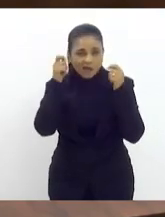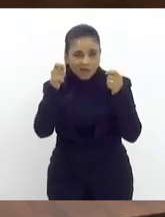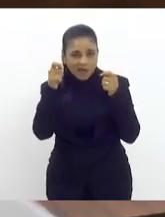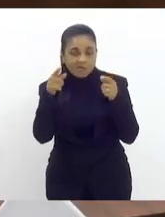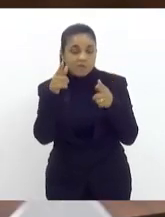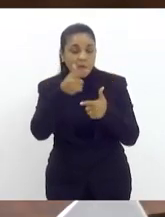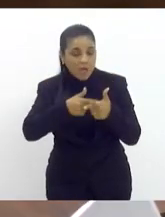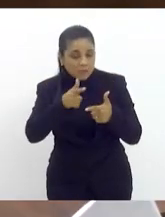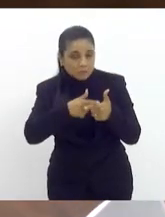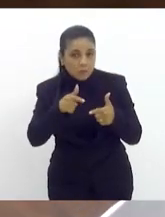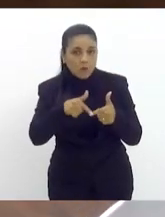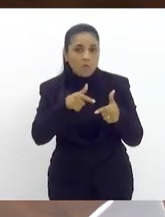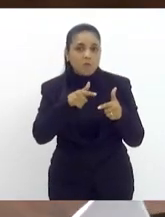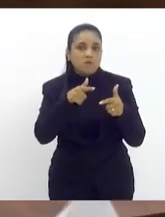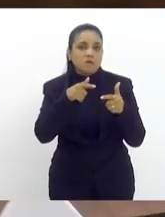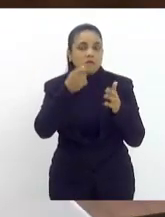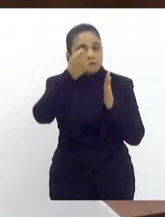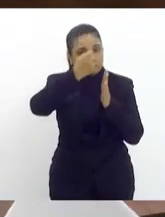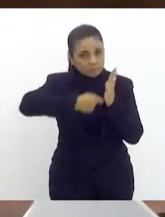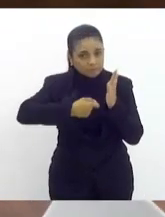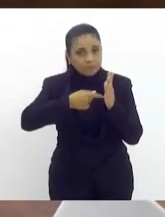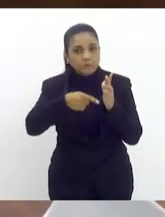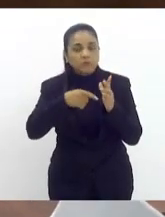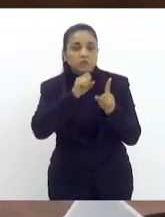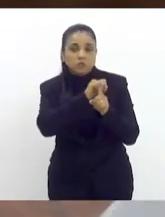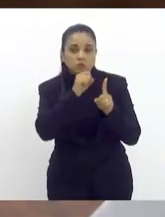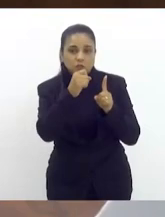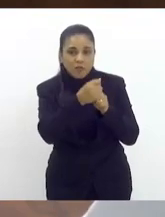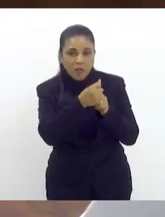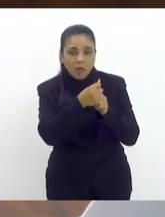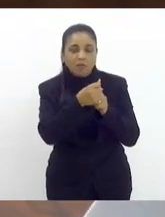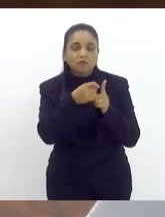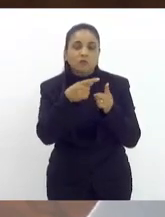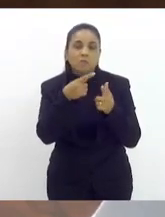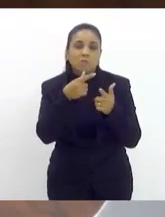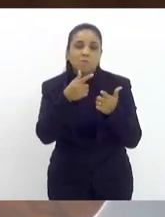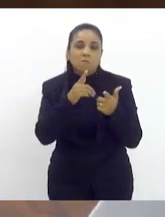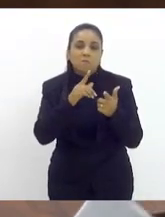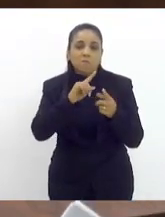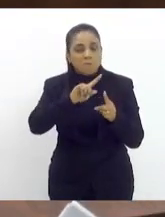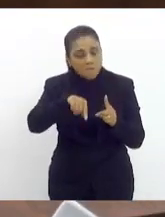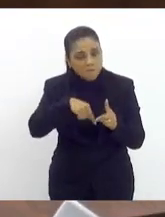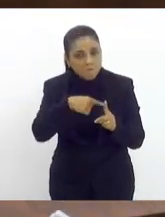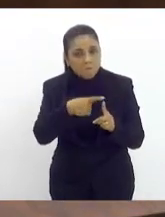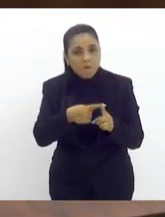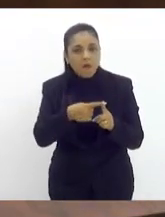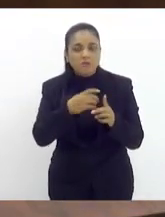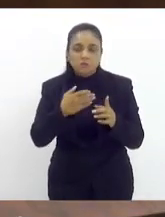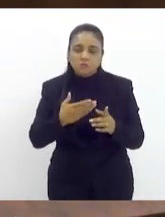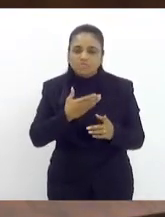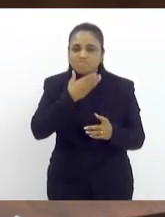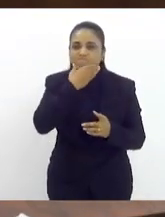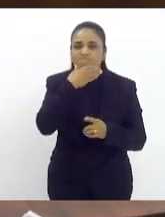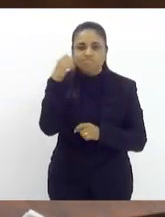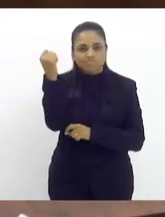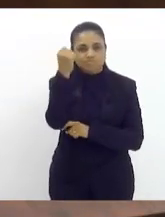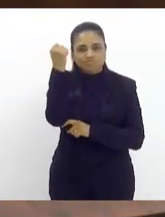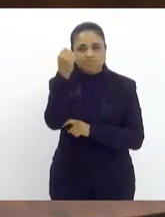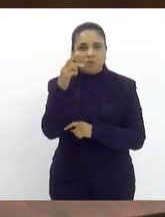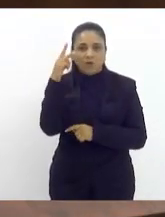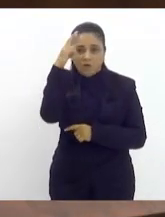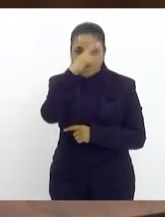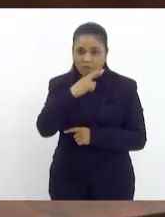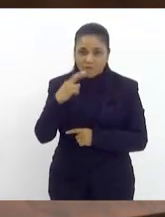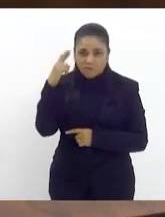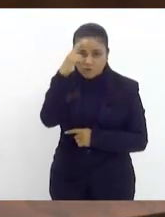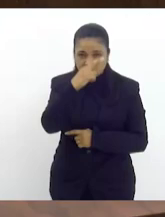tarifa subsidiada social, a gente tenha mais um agravo à questão fiscal do Estado do